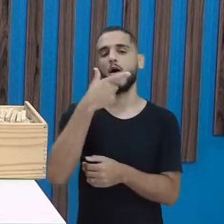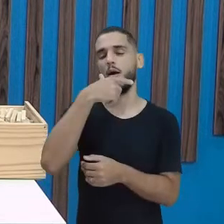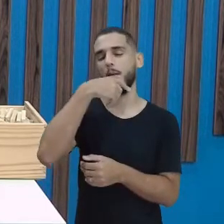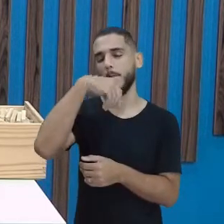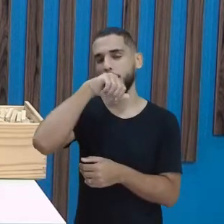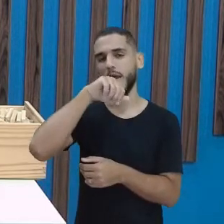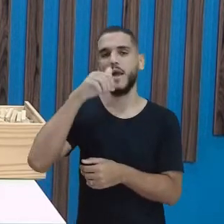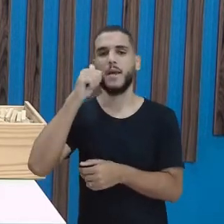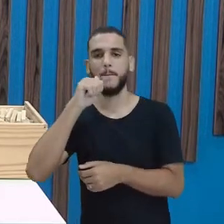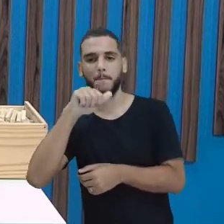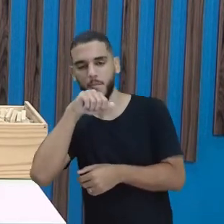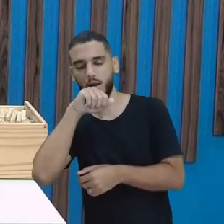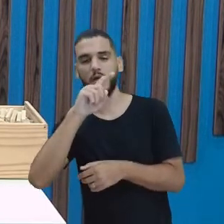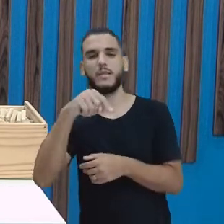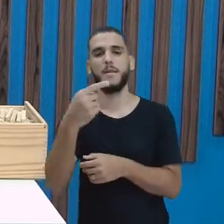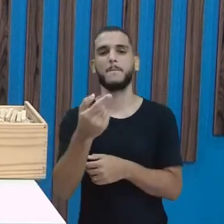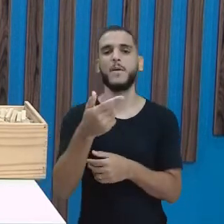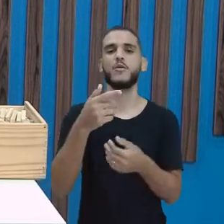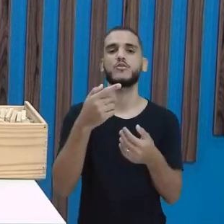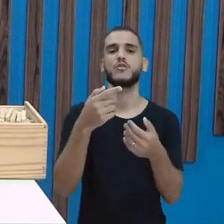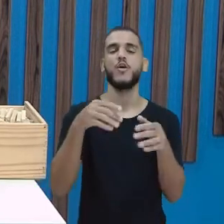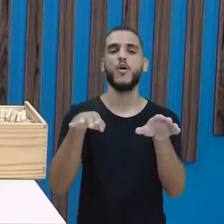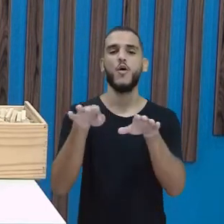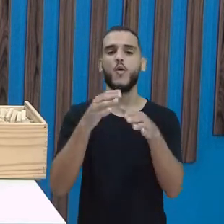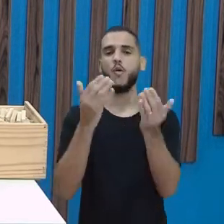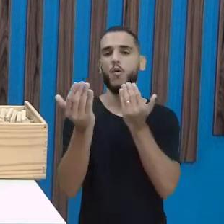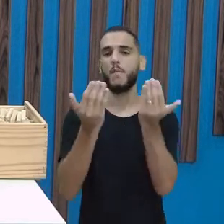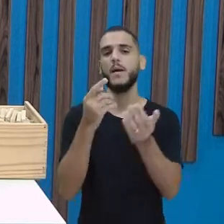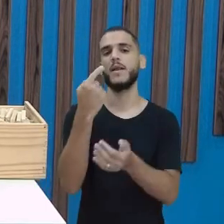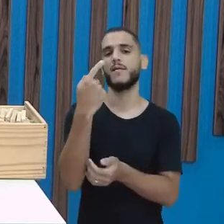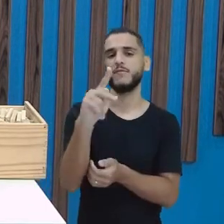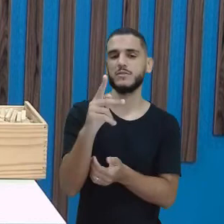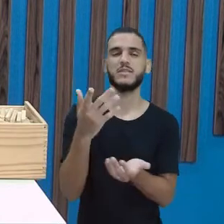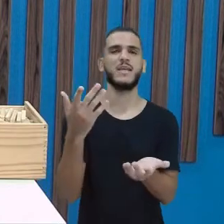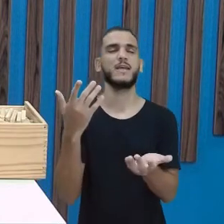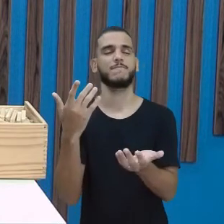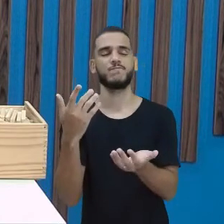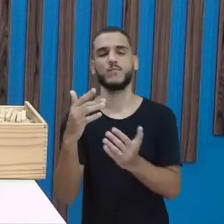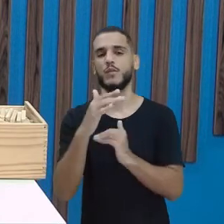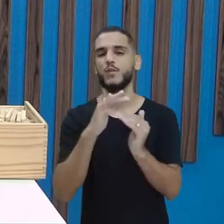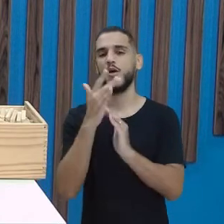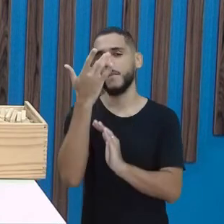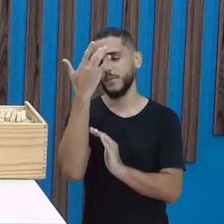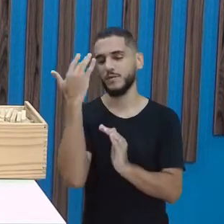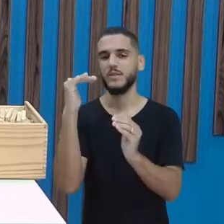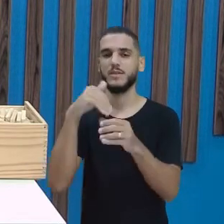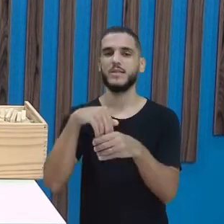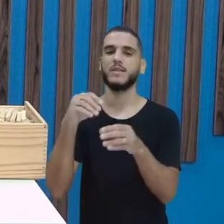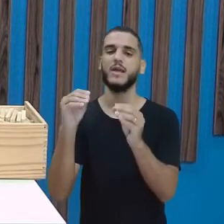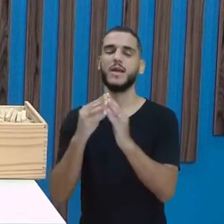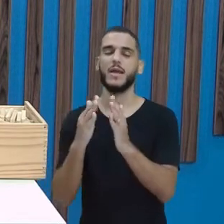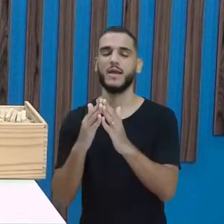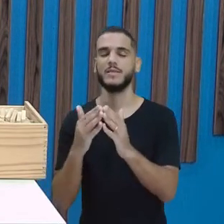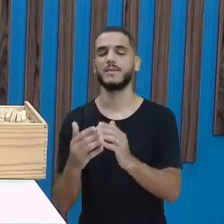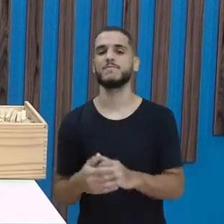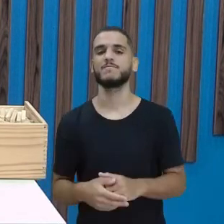com você. Aí comparou o papai com todos que tem lá dentro da casa. Aí depois você pode pegar